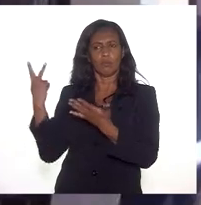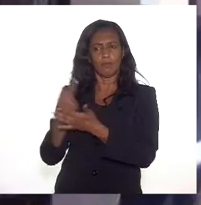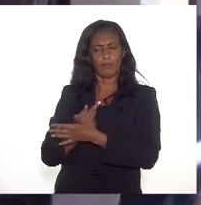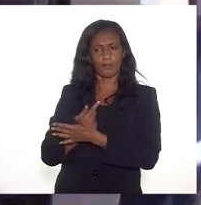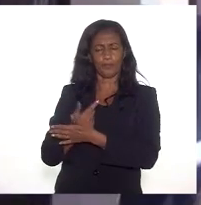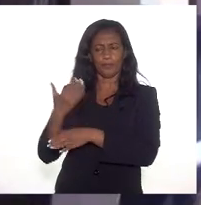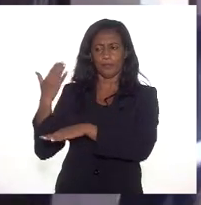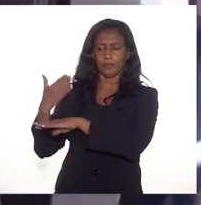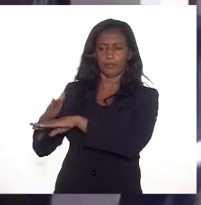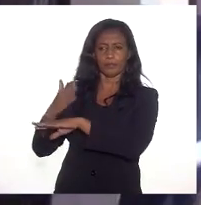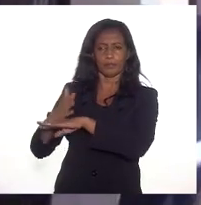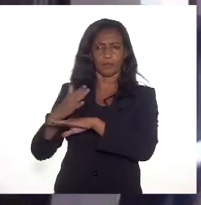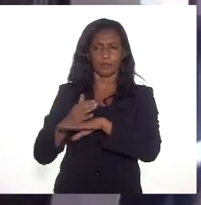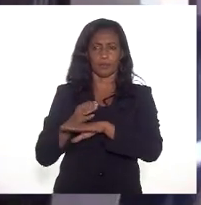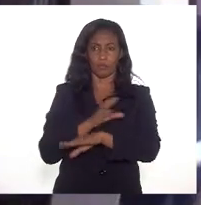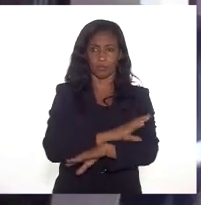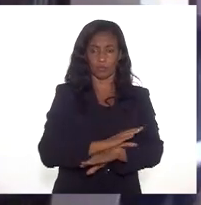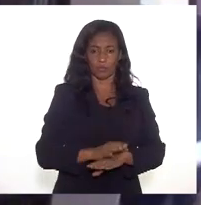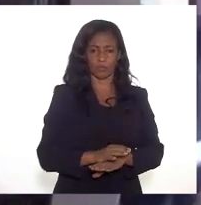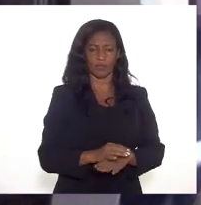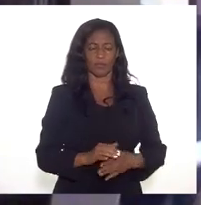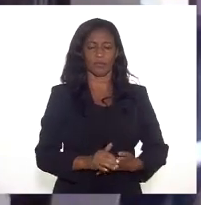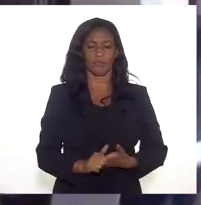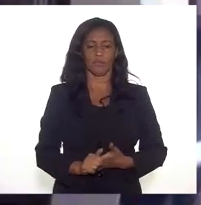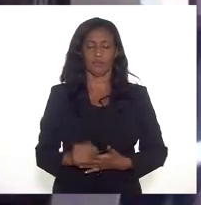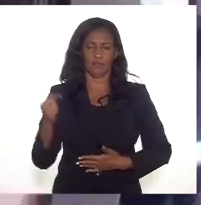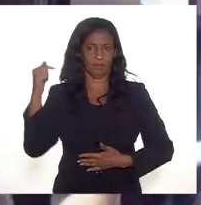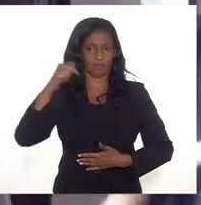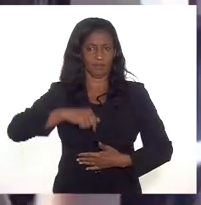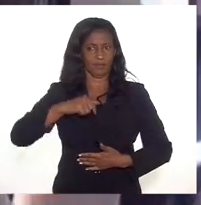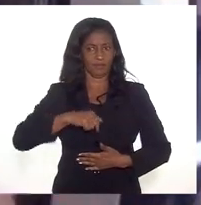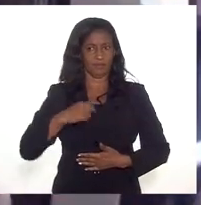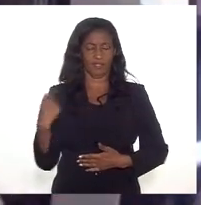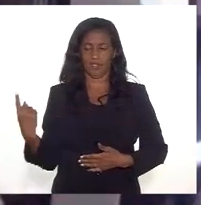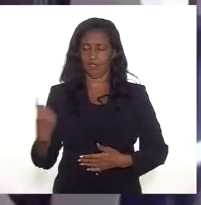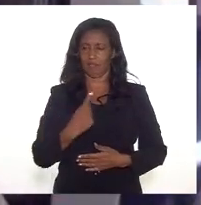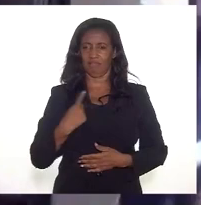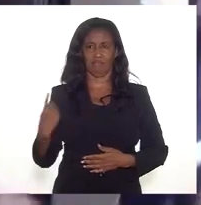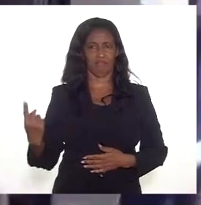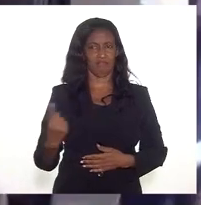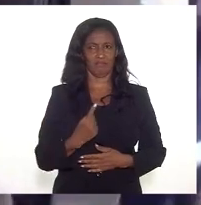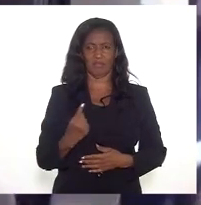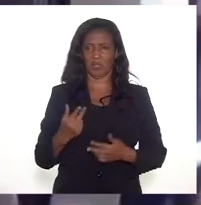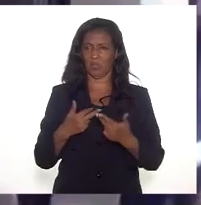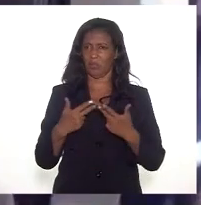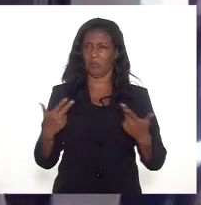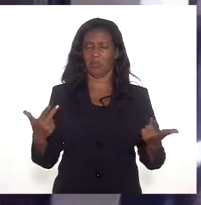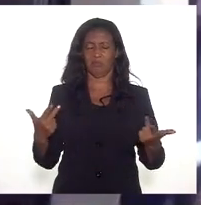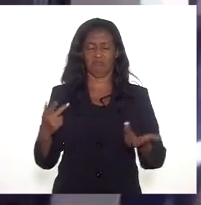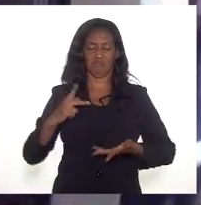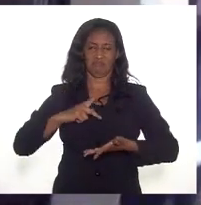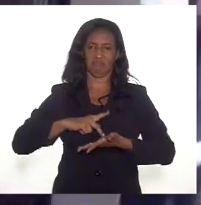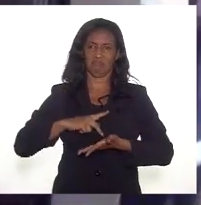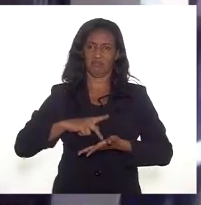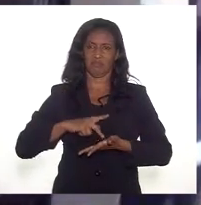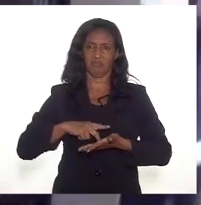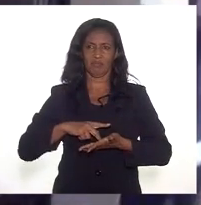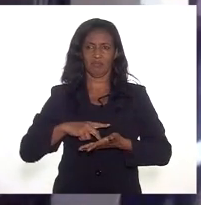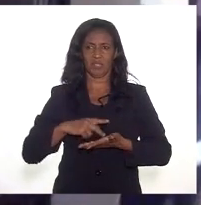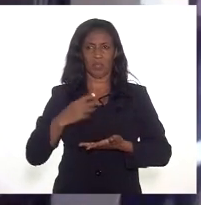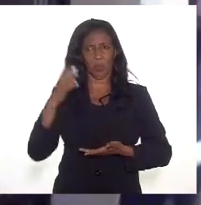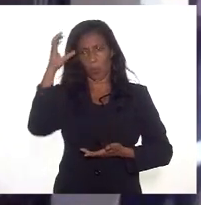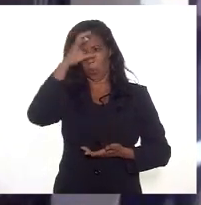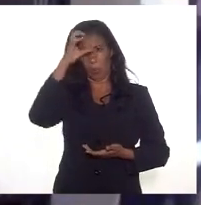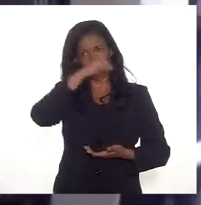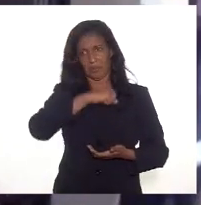das atividades culturais, quer dizer, aqui em nós é uma coisa realmente